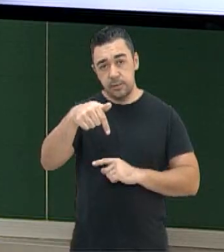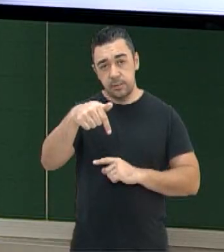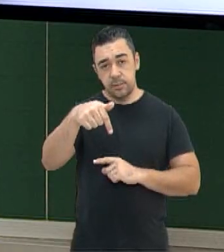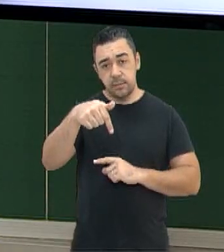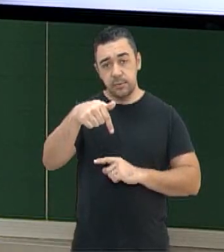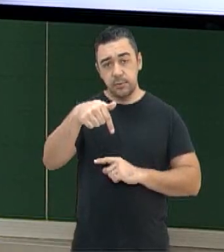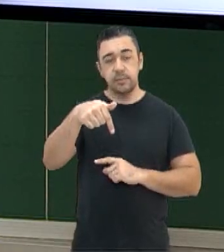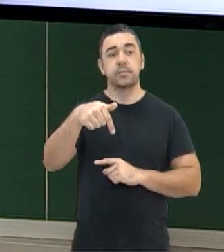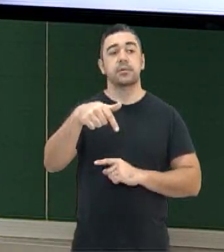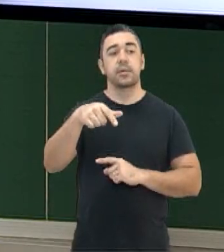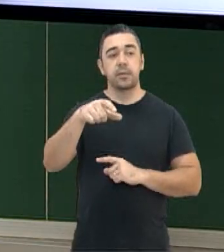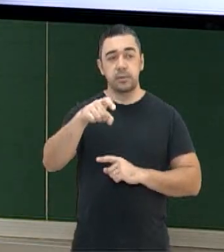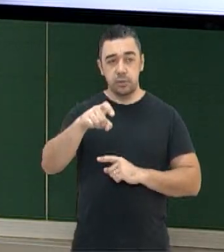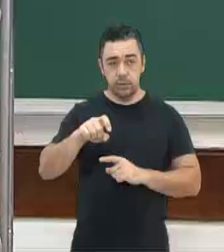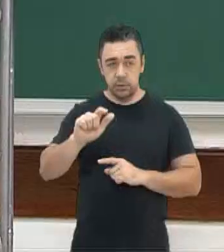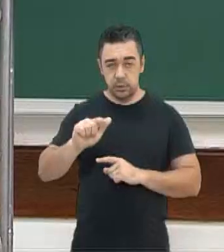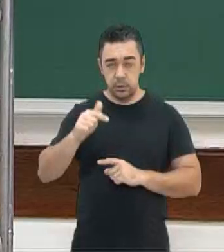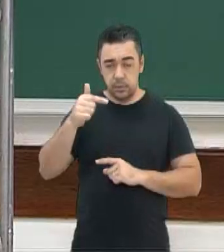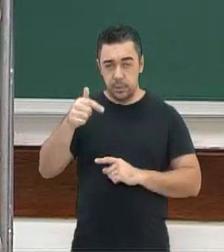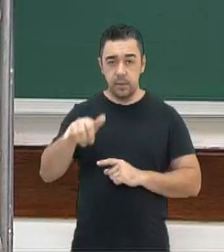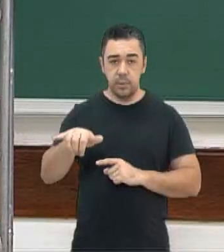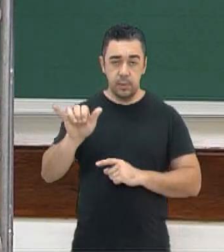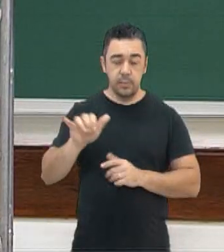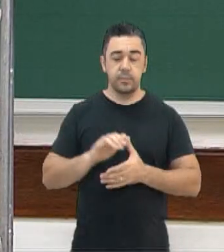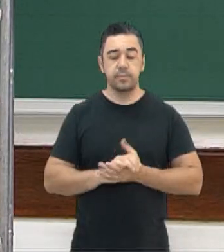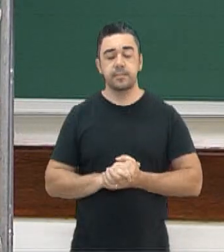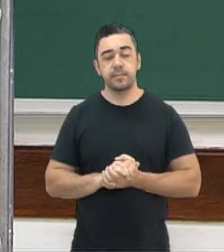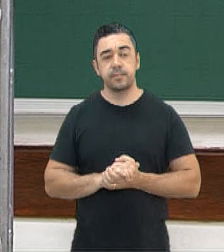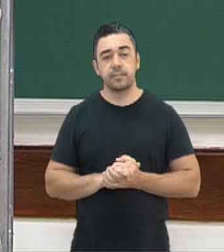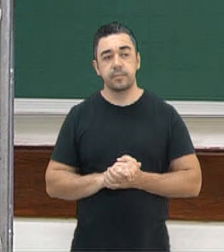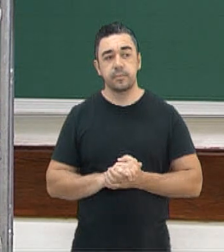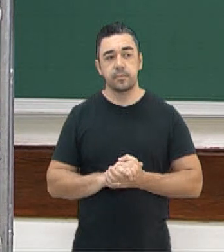É somar. Ela somou com o monômio